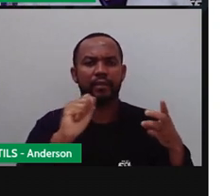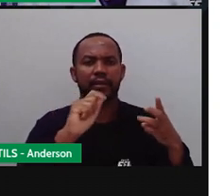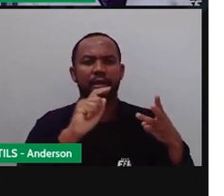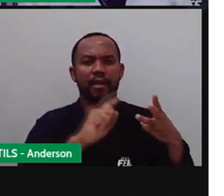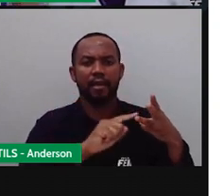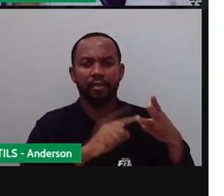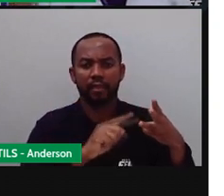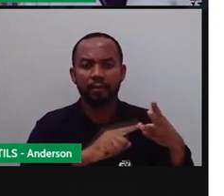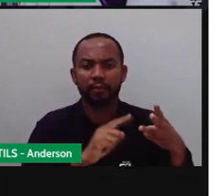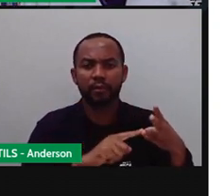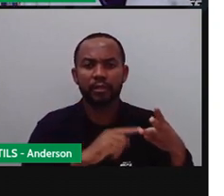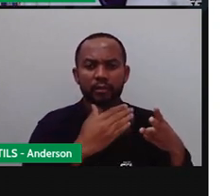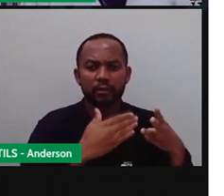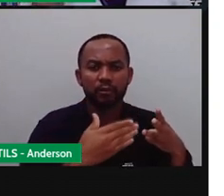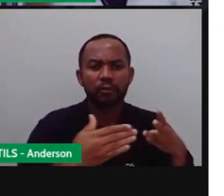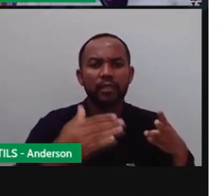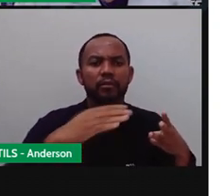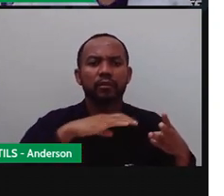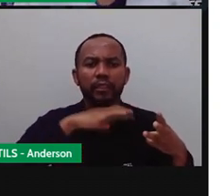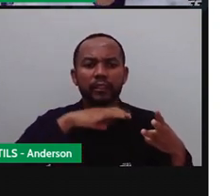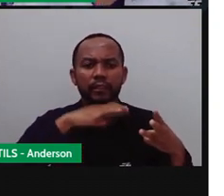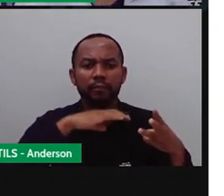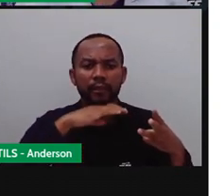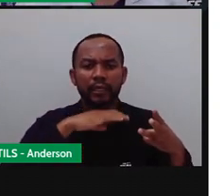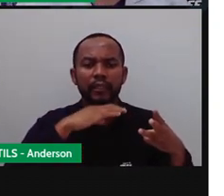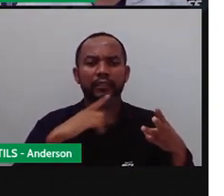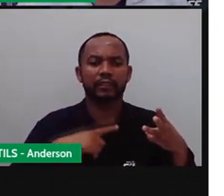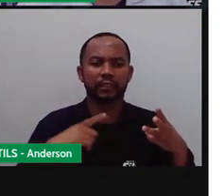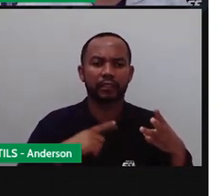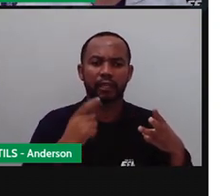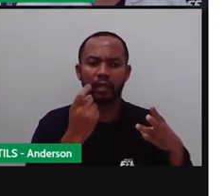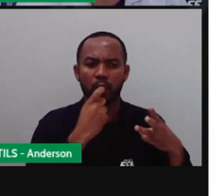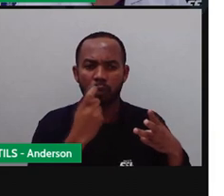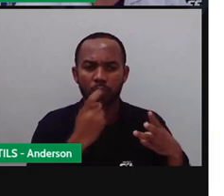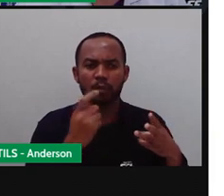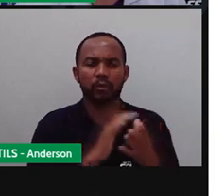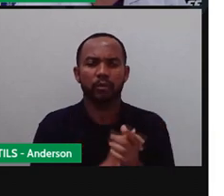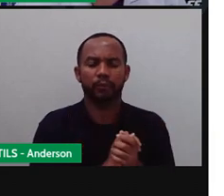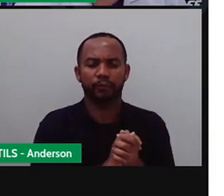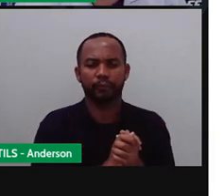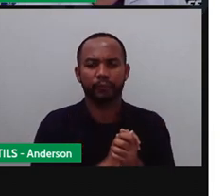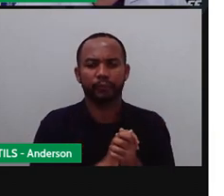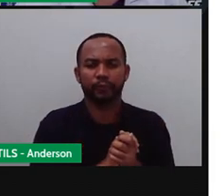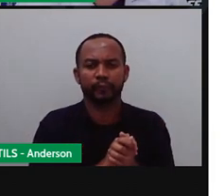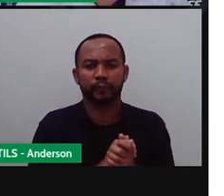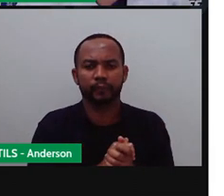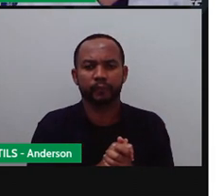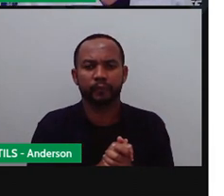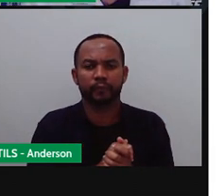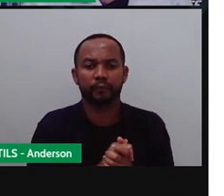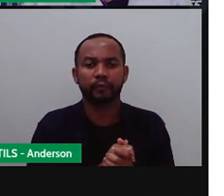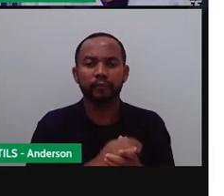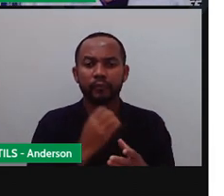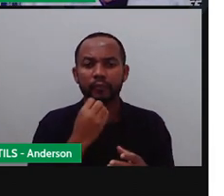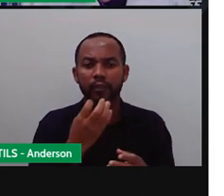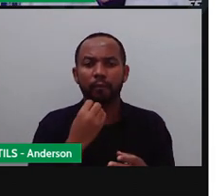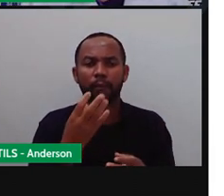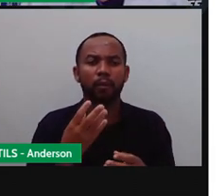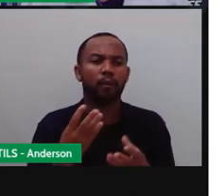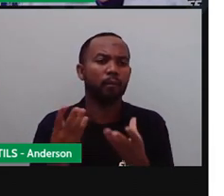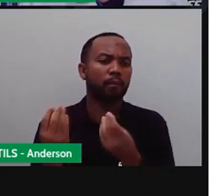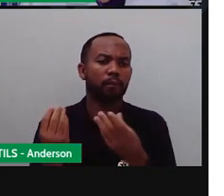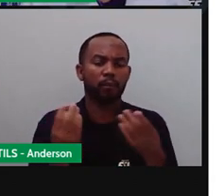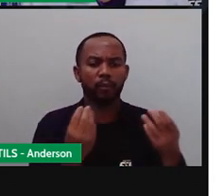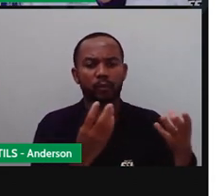você aí, né, sem querer, dá uma chance para os animais invertebrados. Bom, como existem